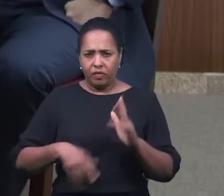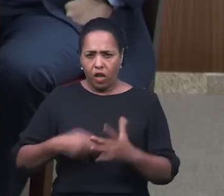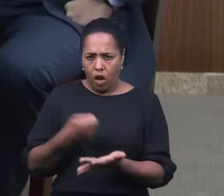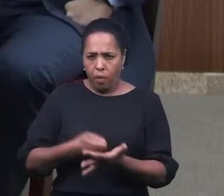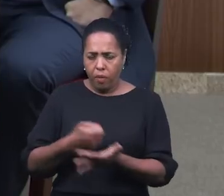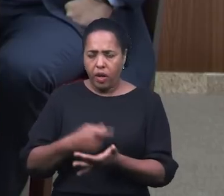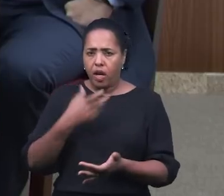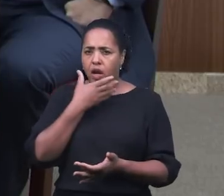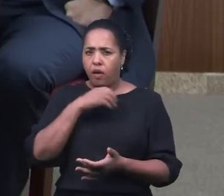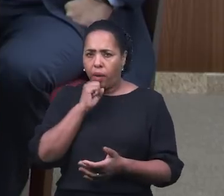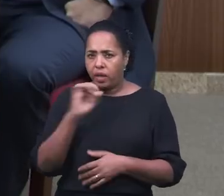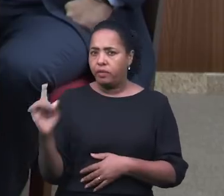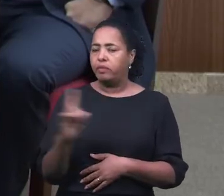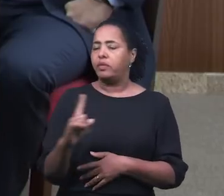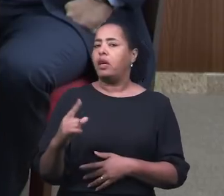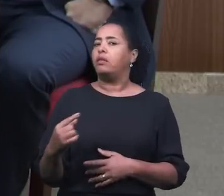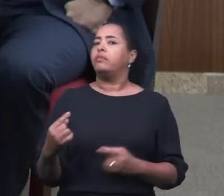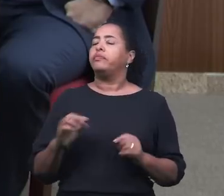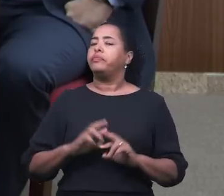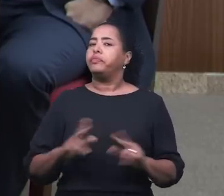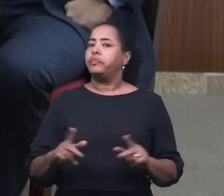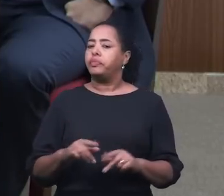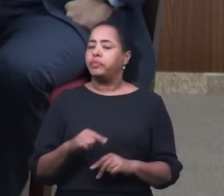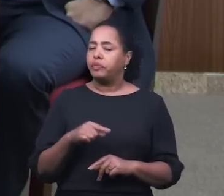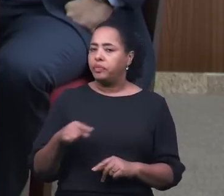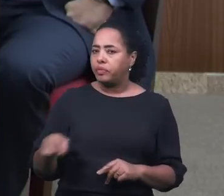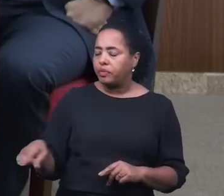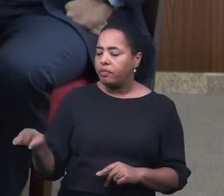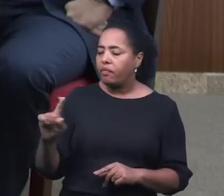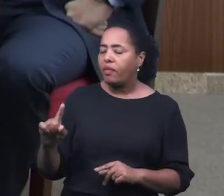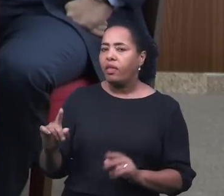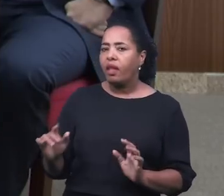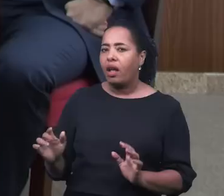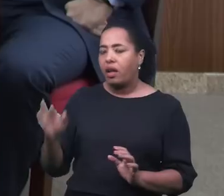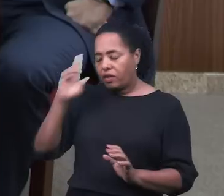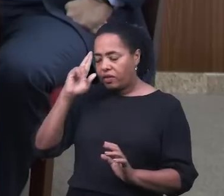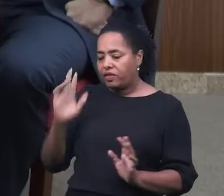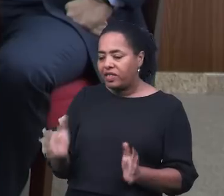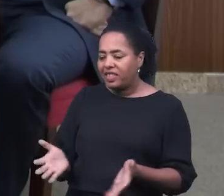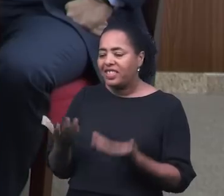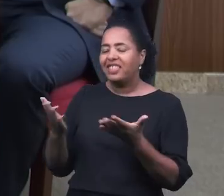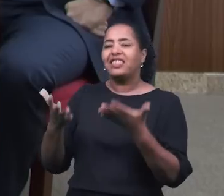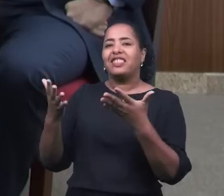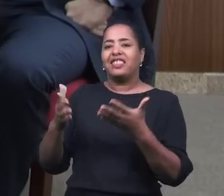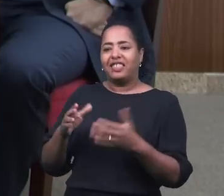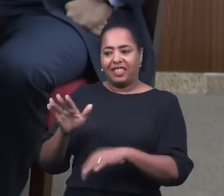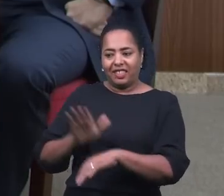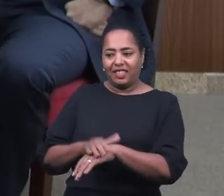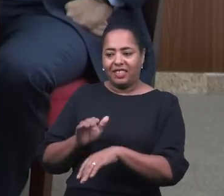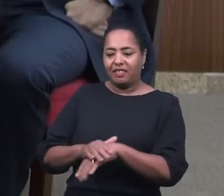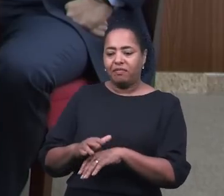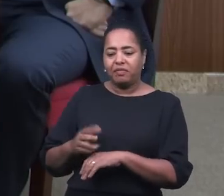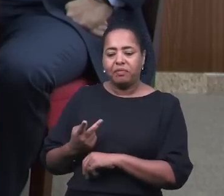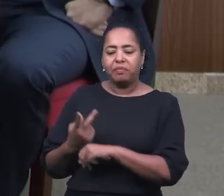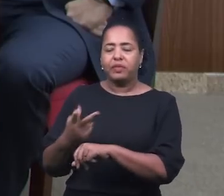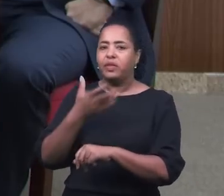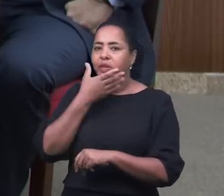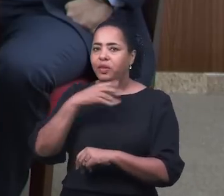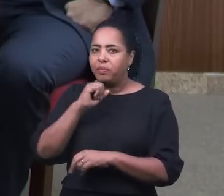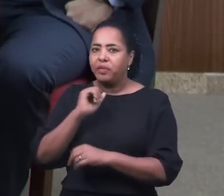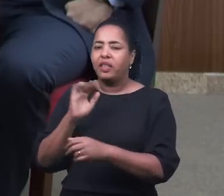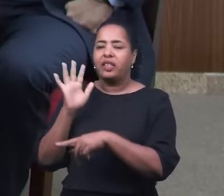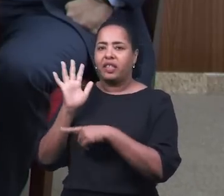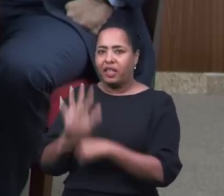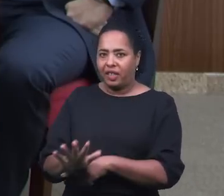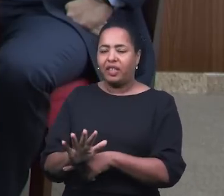pais que as obrigam a fazer, muito pelo contrário. Elas são estimuladas pelo Senhor e elas mesmas recorrem aos pais